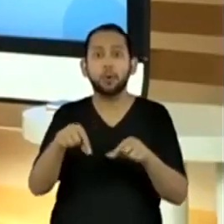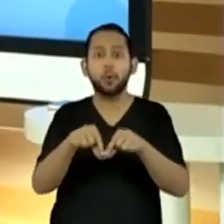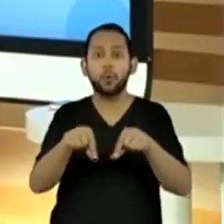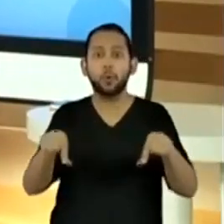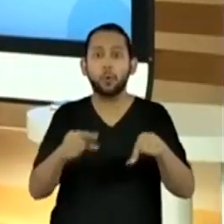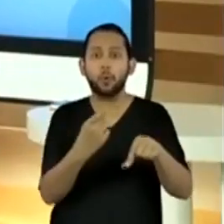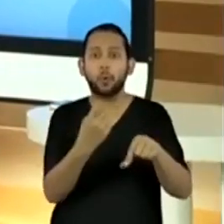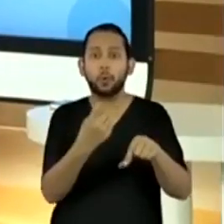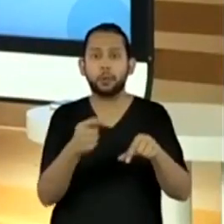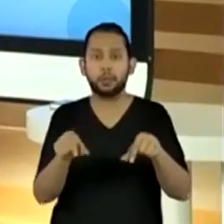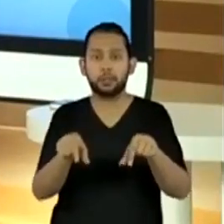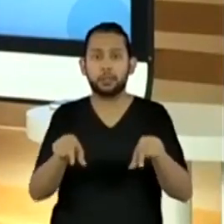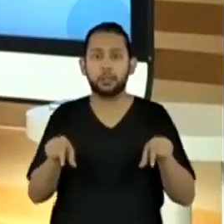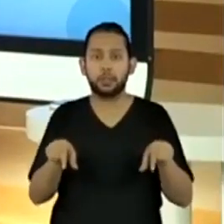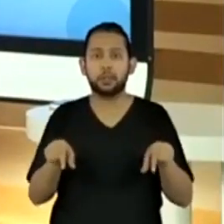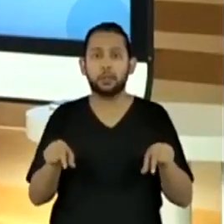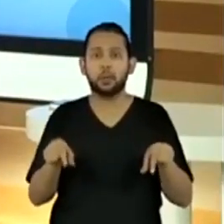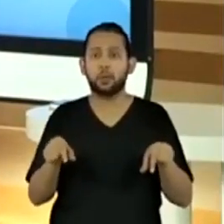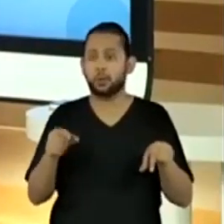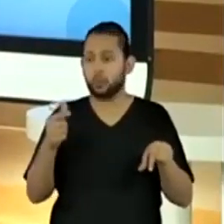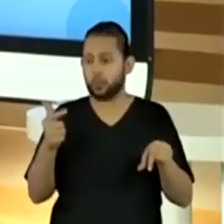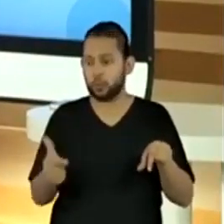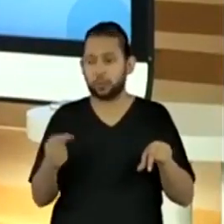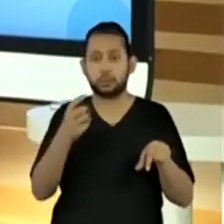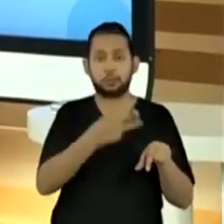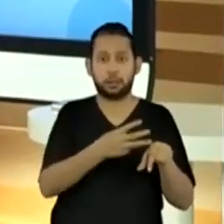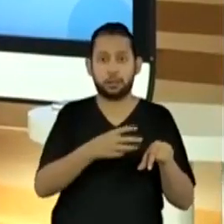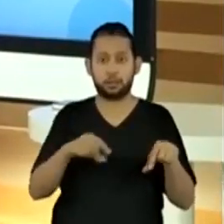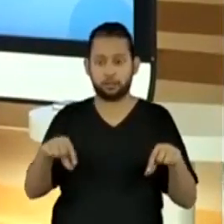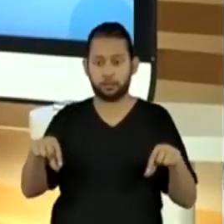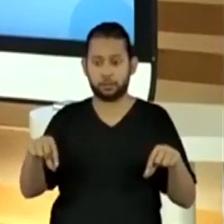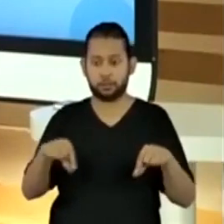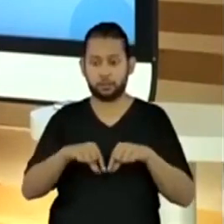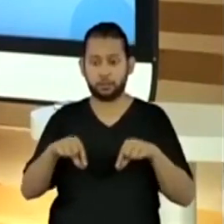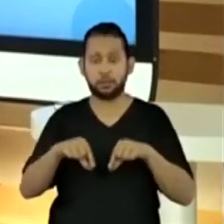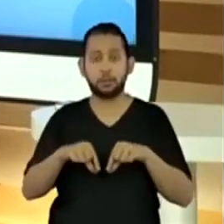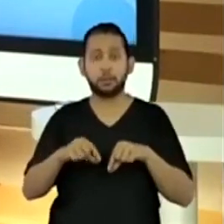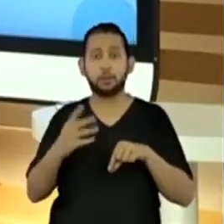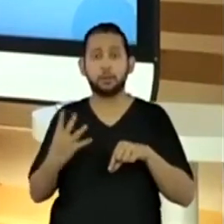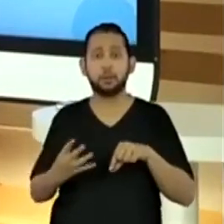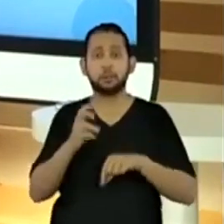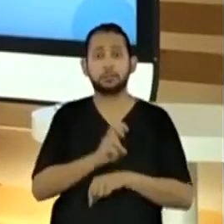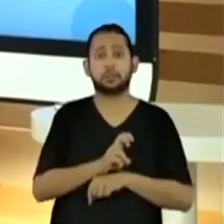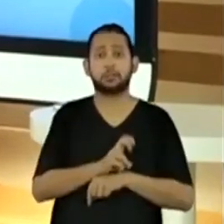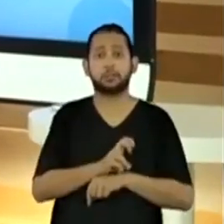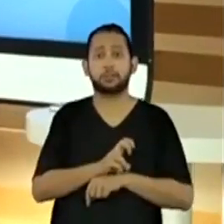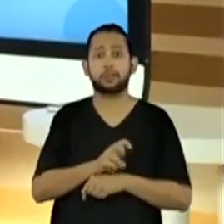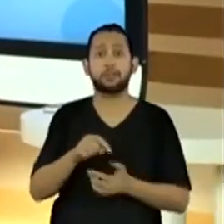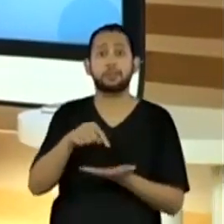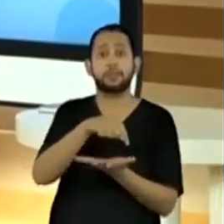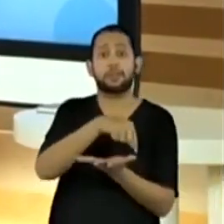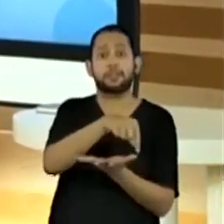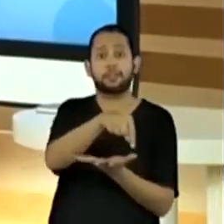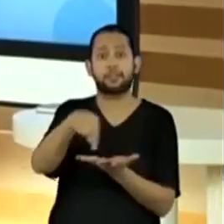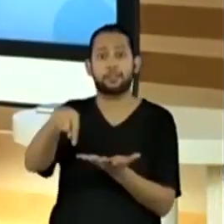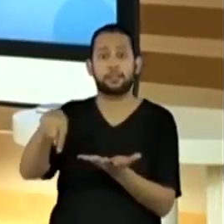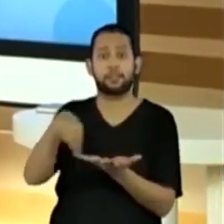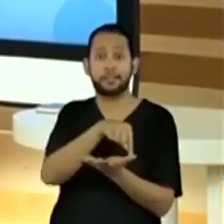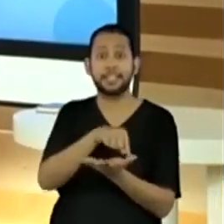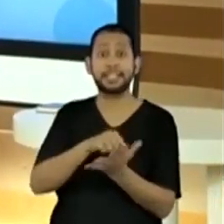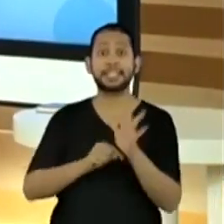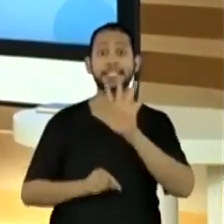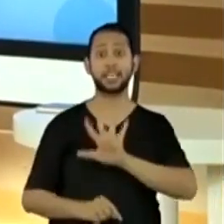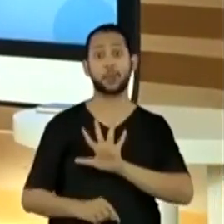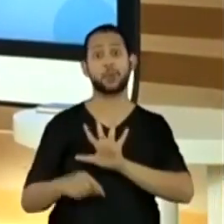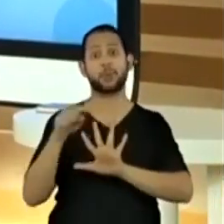essa figura que tem 5 lados aqui? É um pentágono, certo? Então, a base dessa pirâmide é